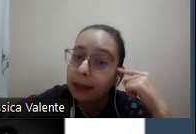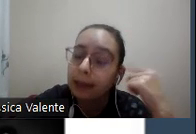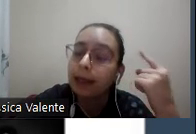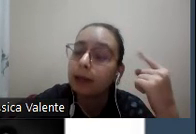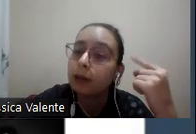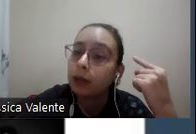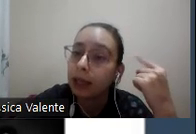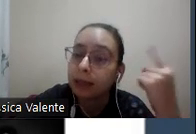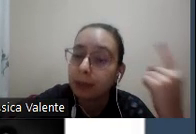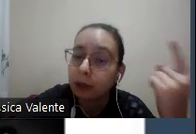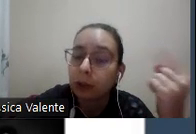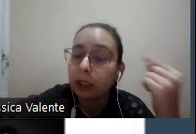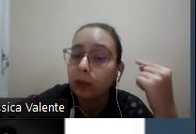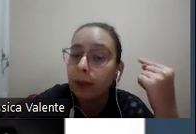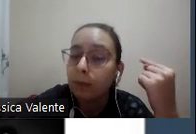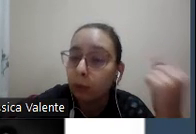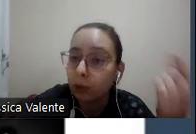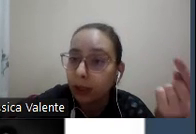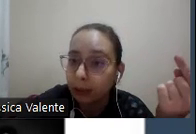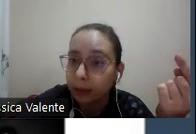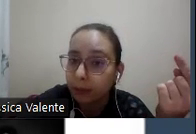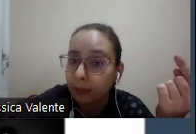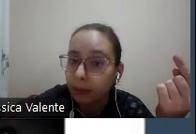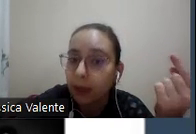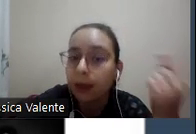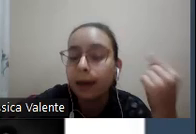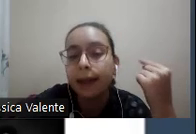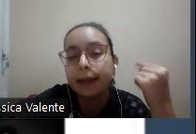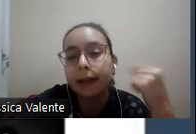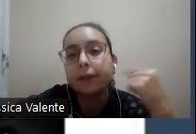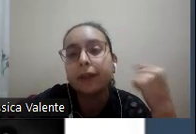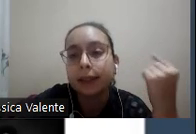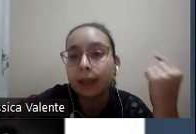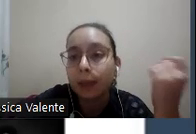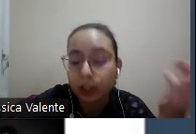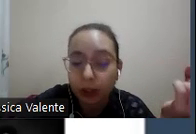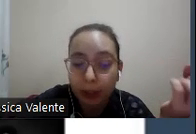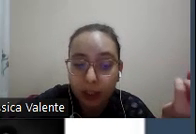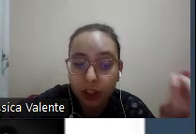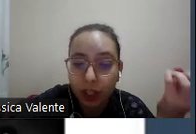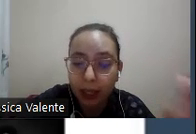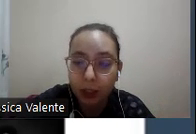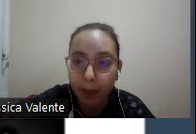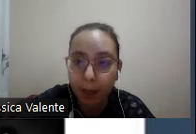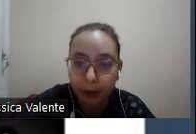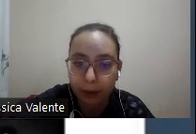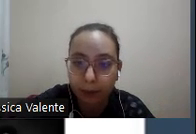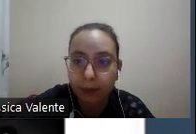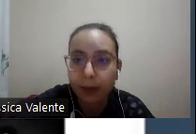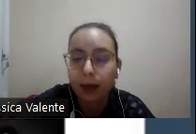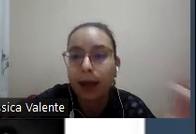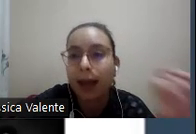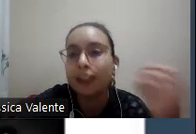lembrar que essa pessoa não é muda. Então, isso é uma questão também de